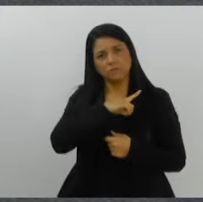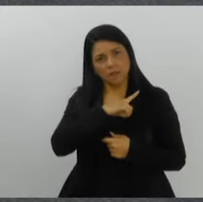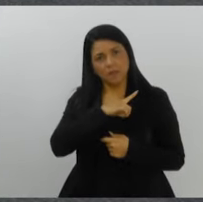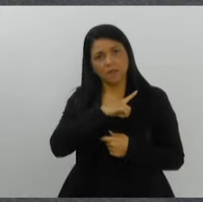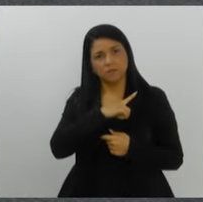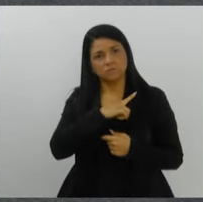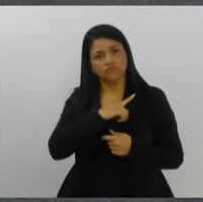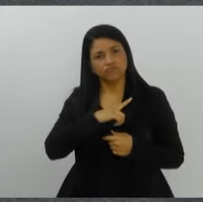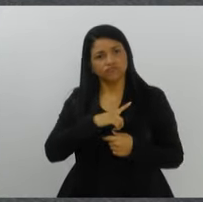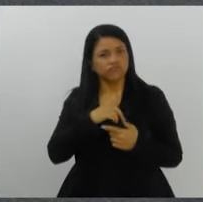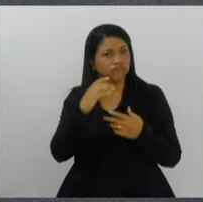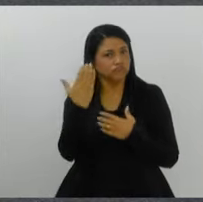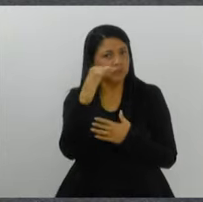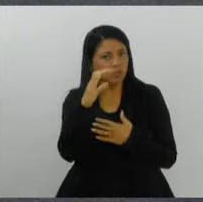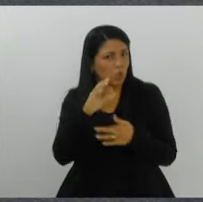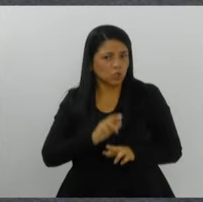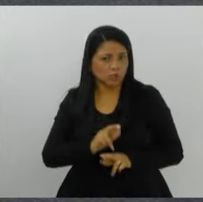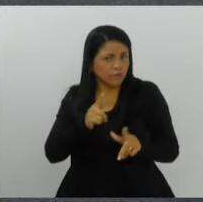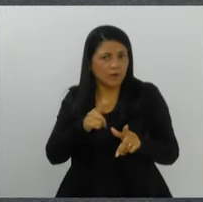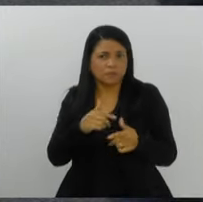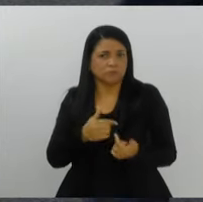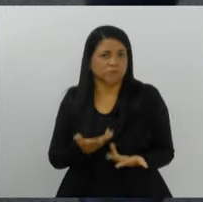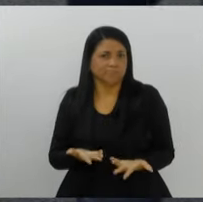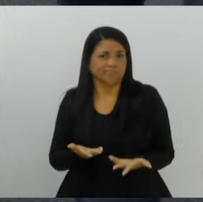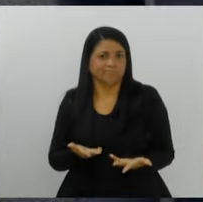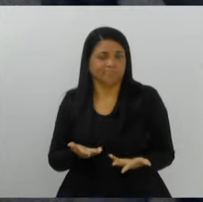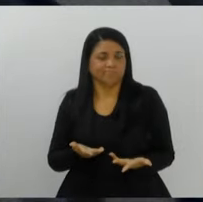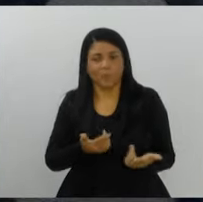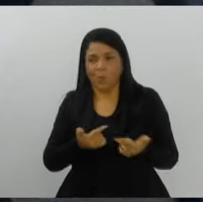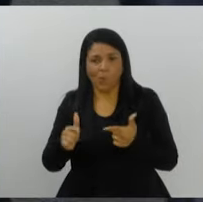não vai ser diferente com Niterói nem com qualquer outra. E a gente